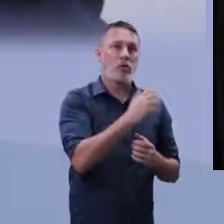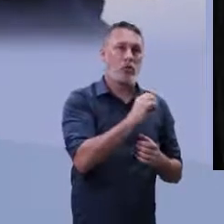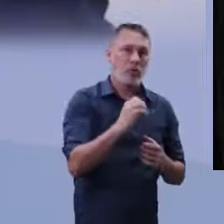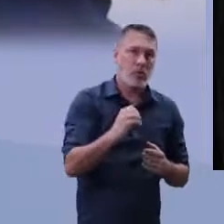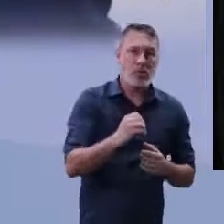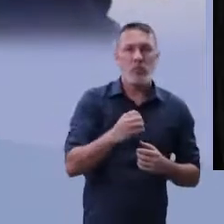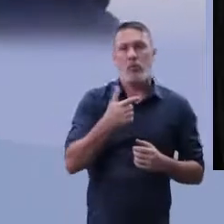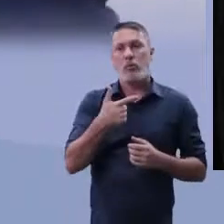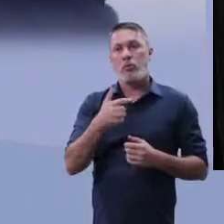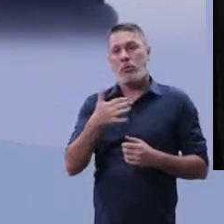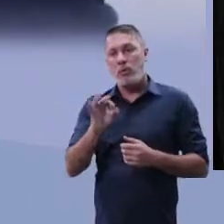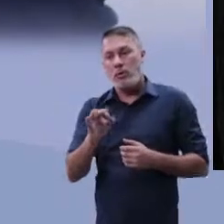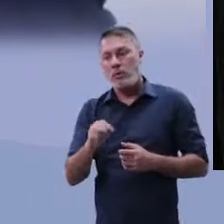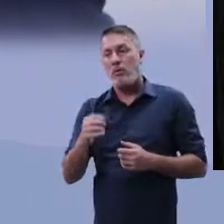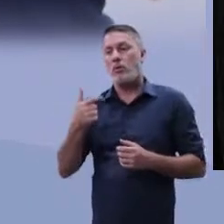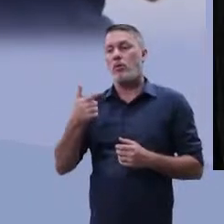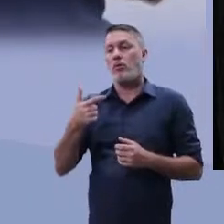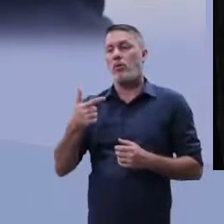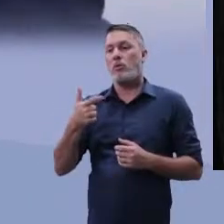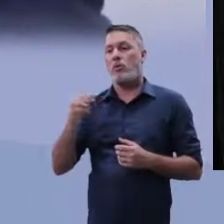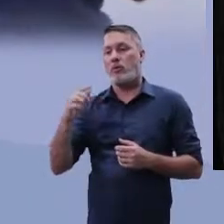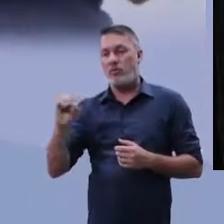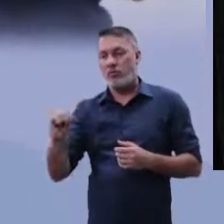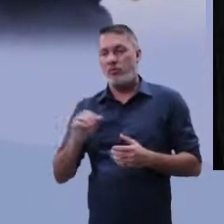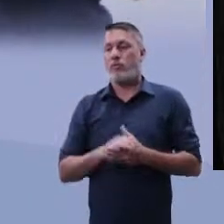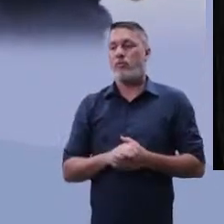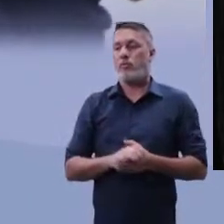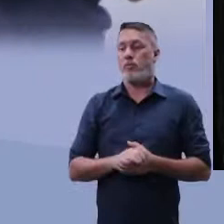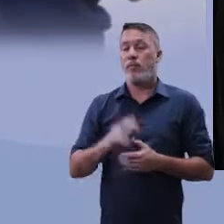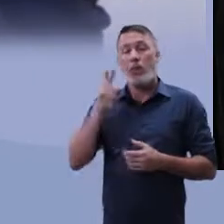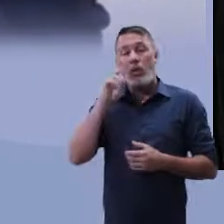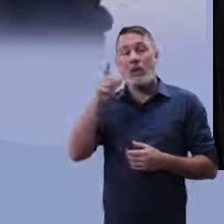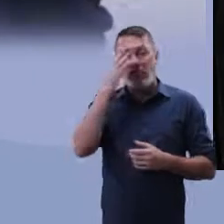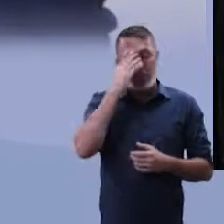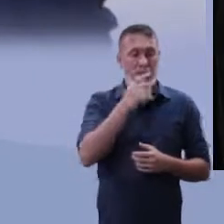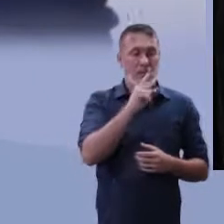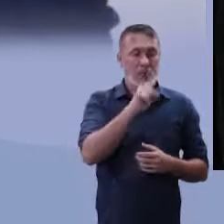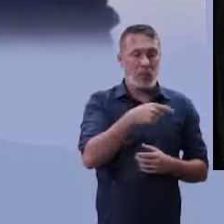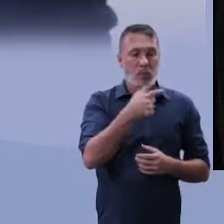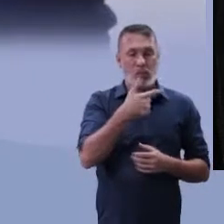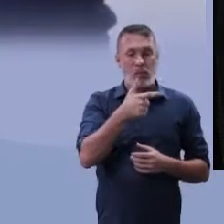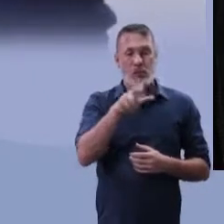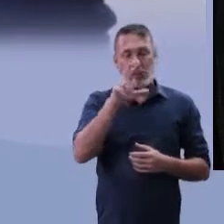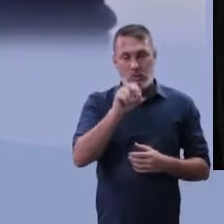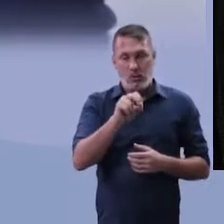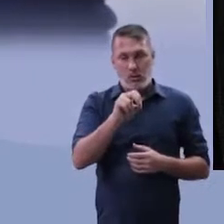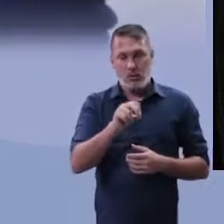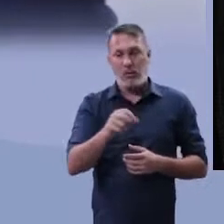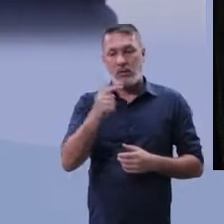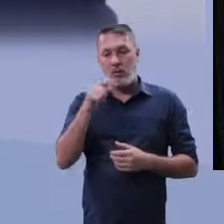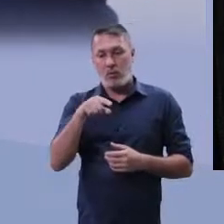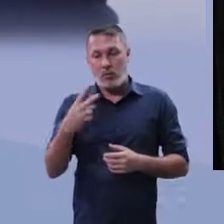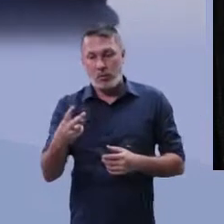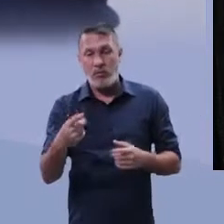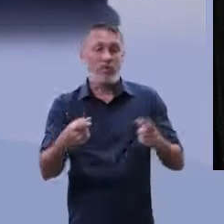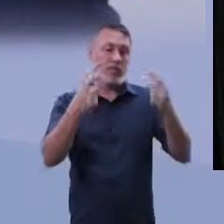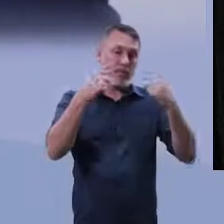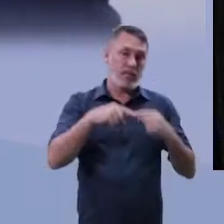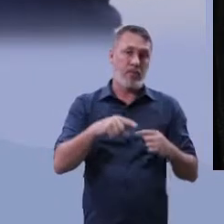que a gente tem que fazer? A gente tem que pegar o 1.250, colocar 7,2%, que aí você